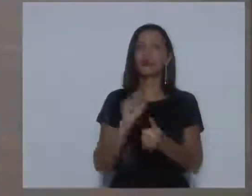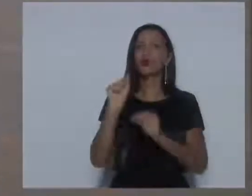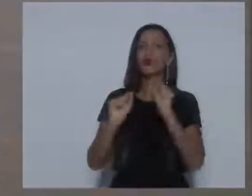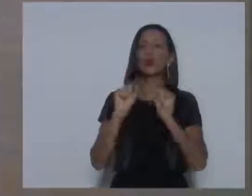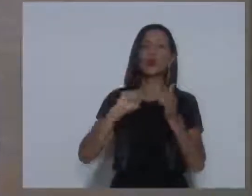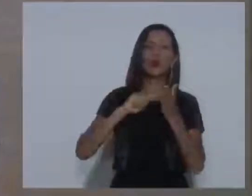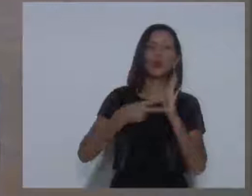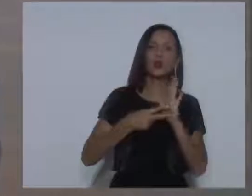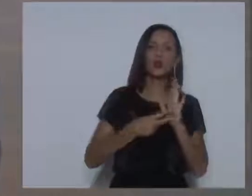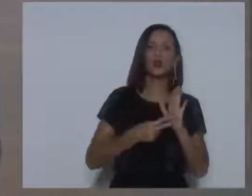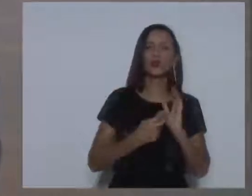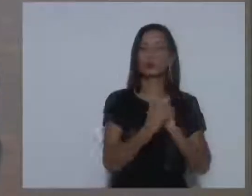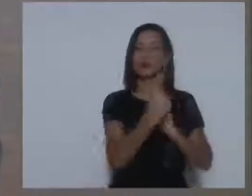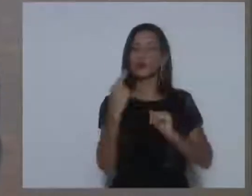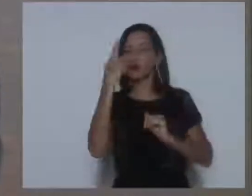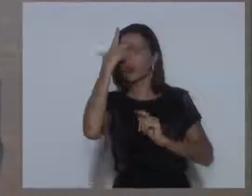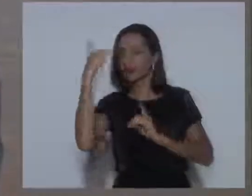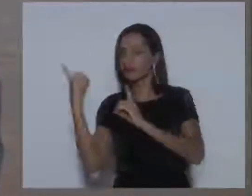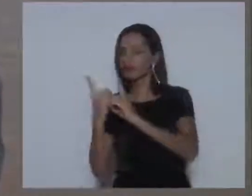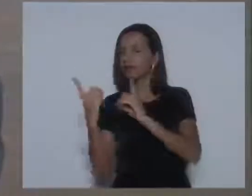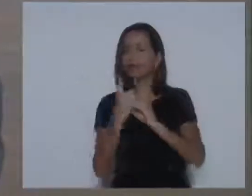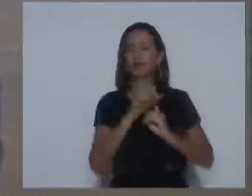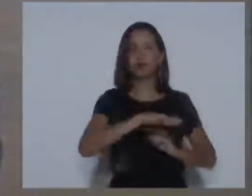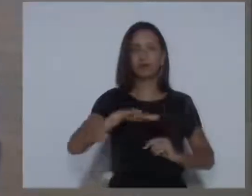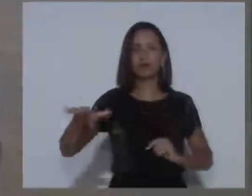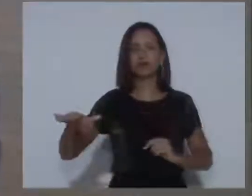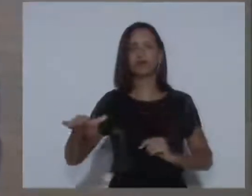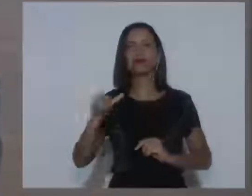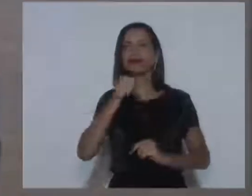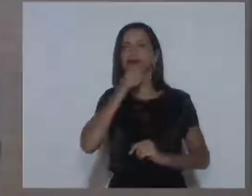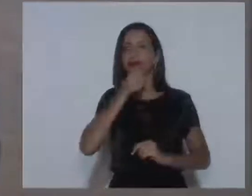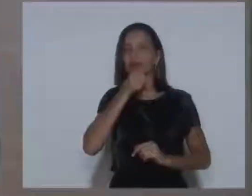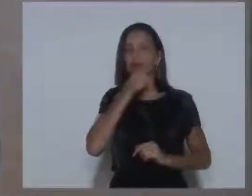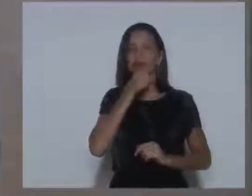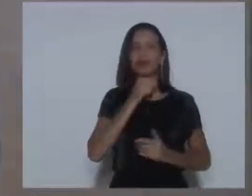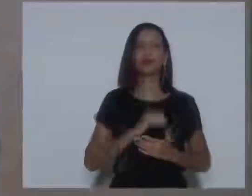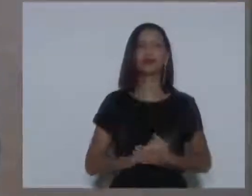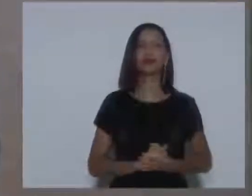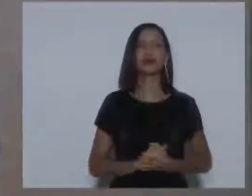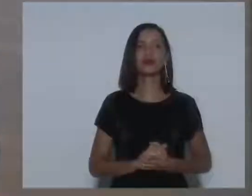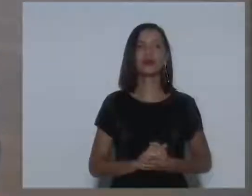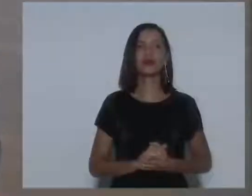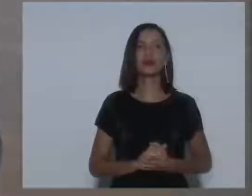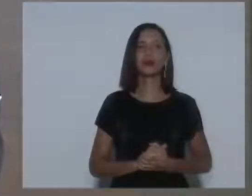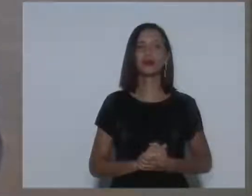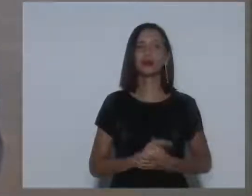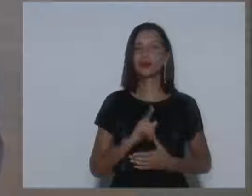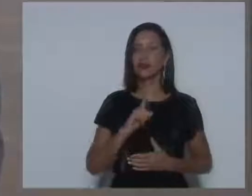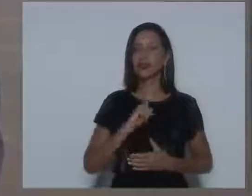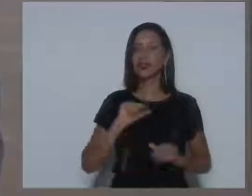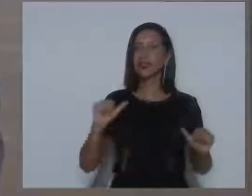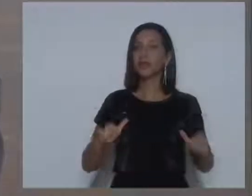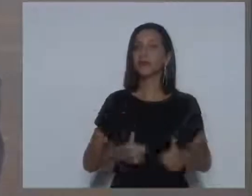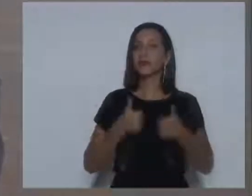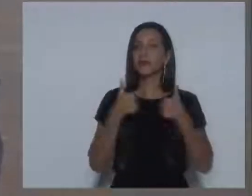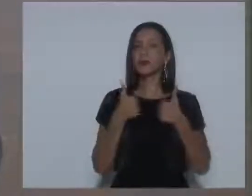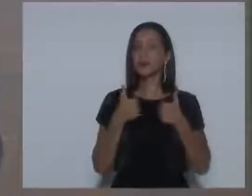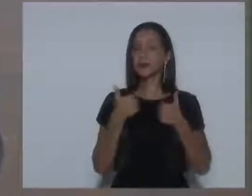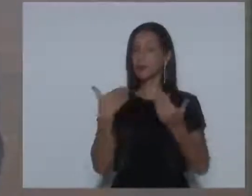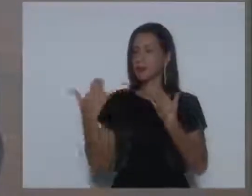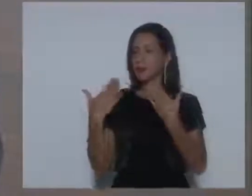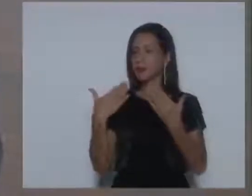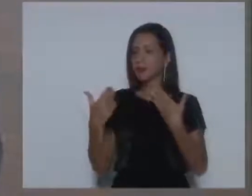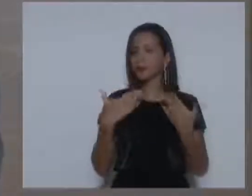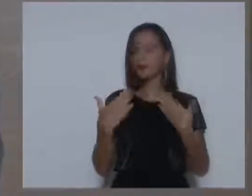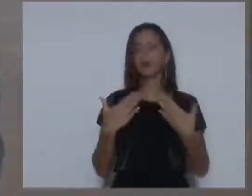significa cada pessoa que é atendida, cada criança, cada idoso, e também para que a gente melhore esse diálogo,